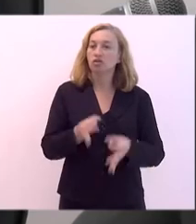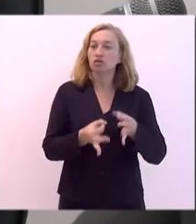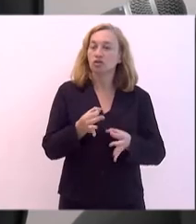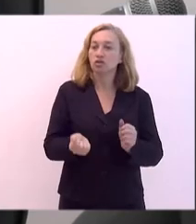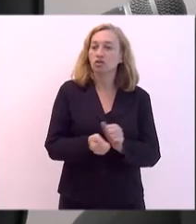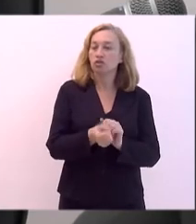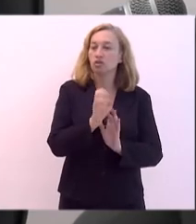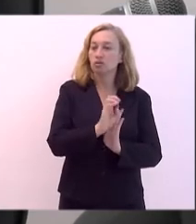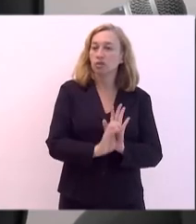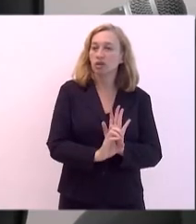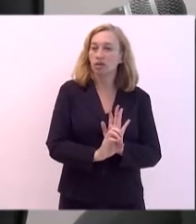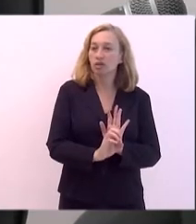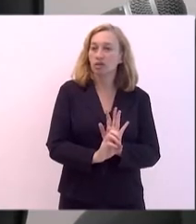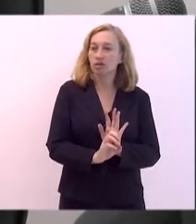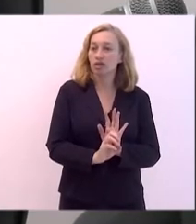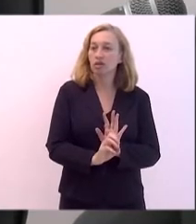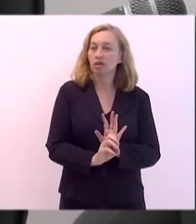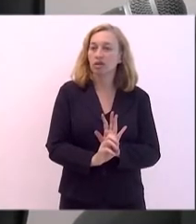com emenda.